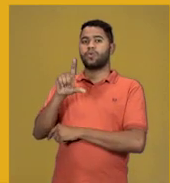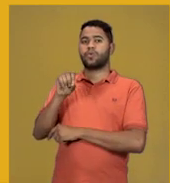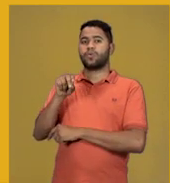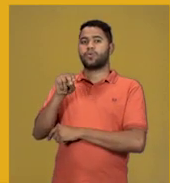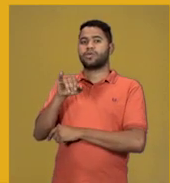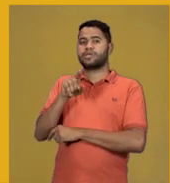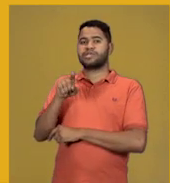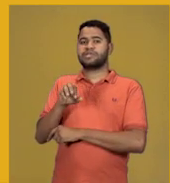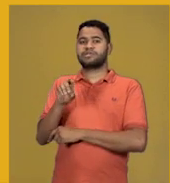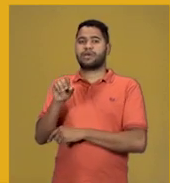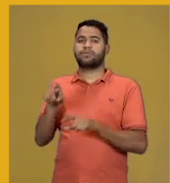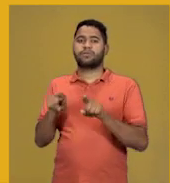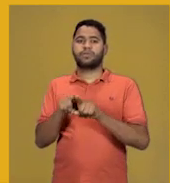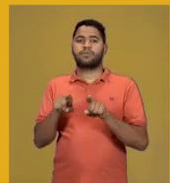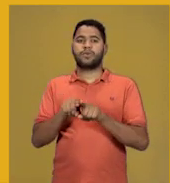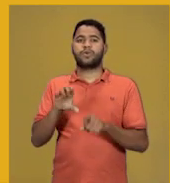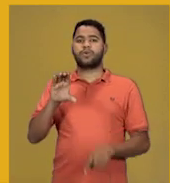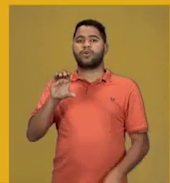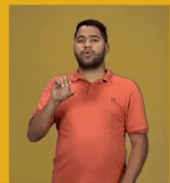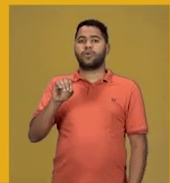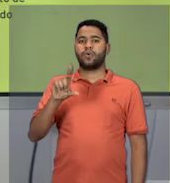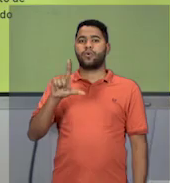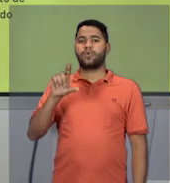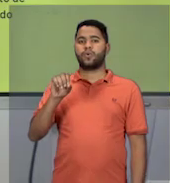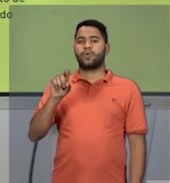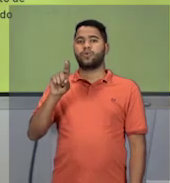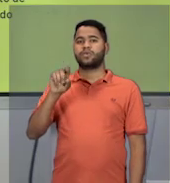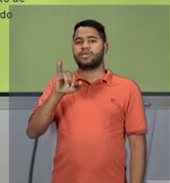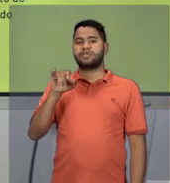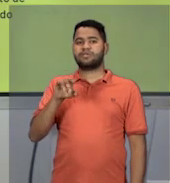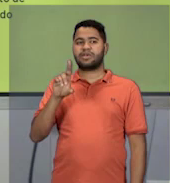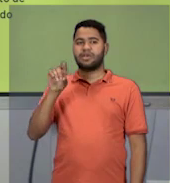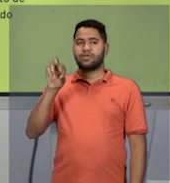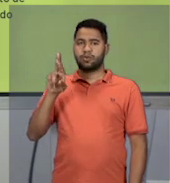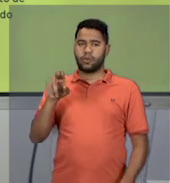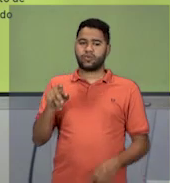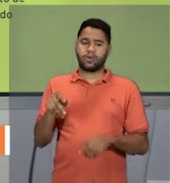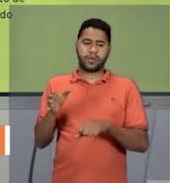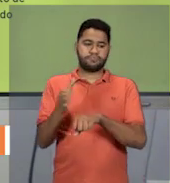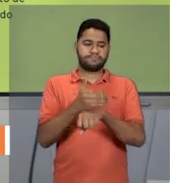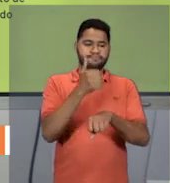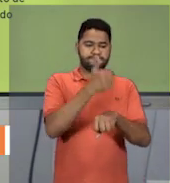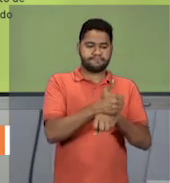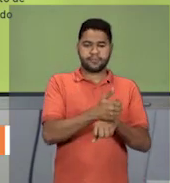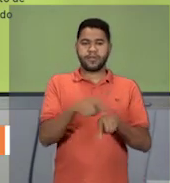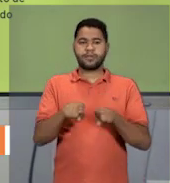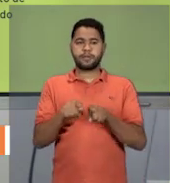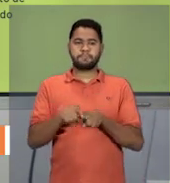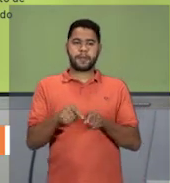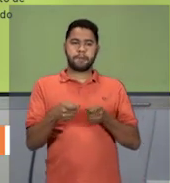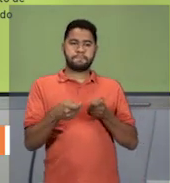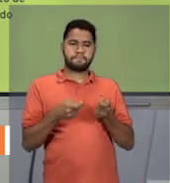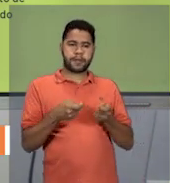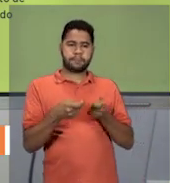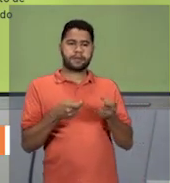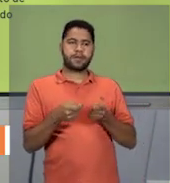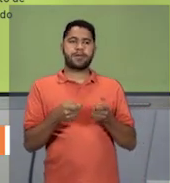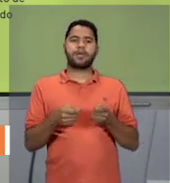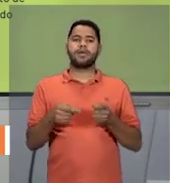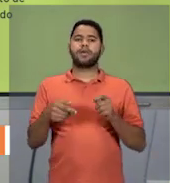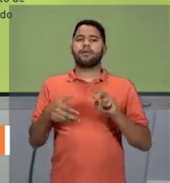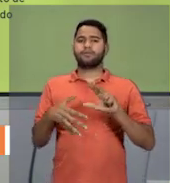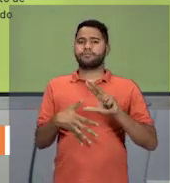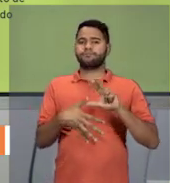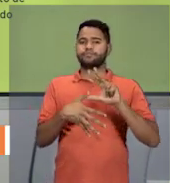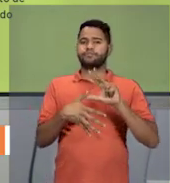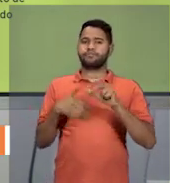do colonizador. Então a gente vai ver hoje sobre a colonização espanhola, ou seja, os países que foram